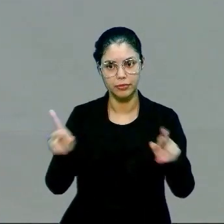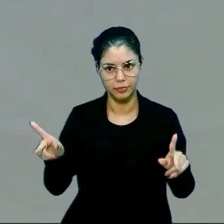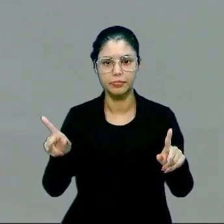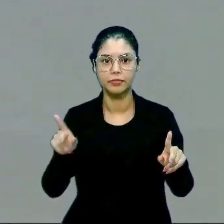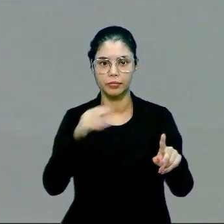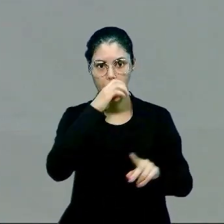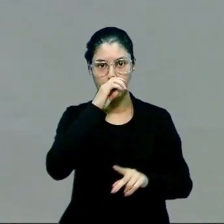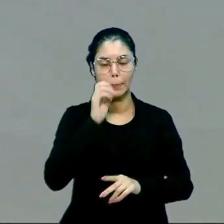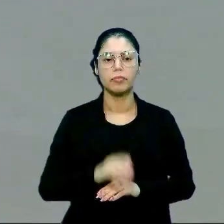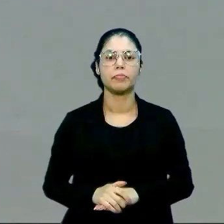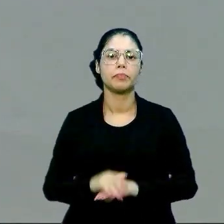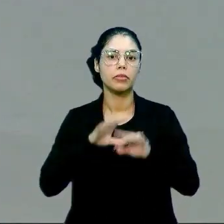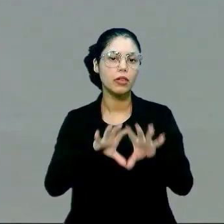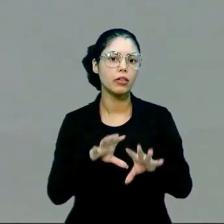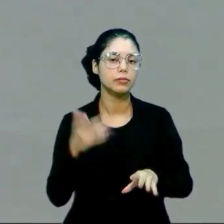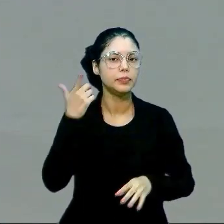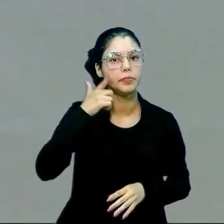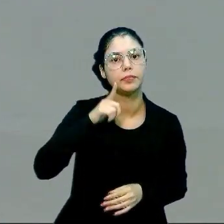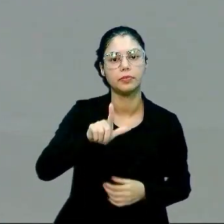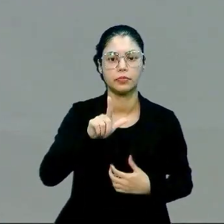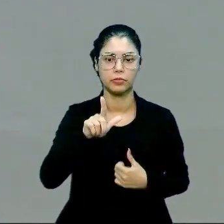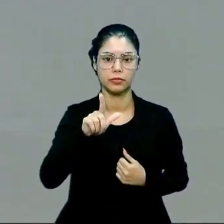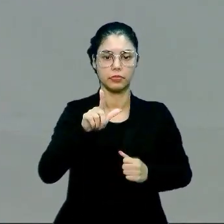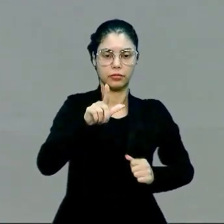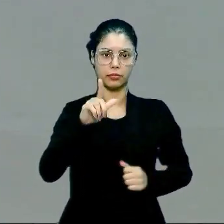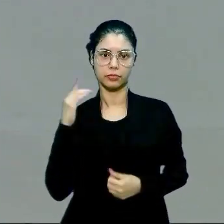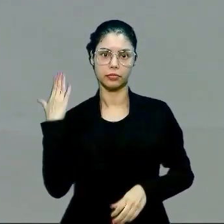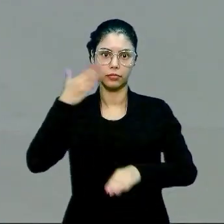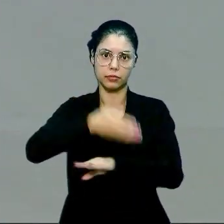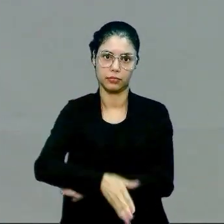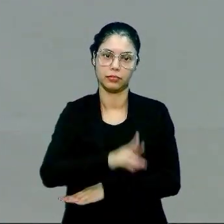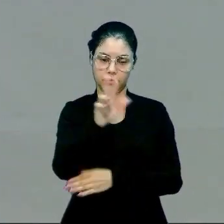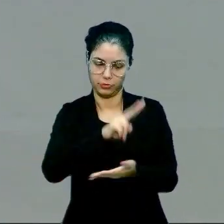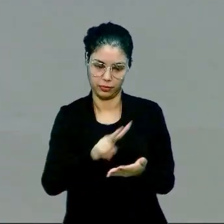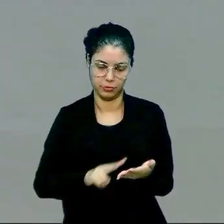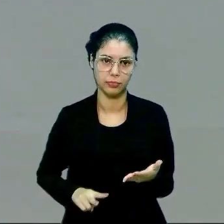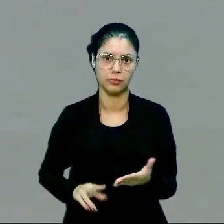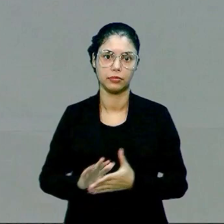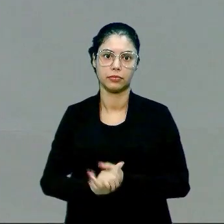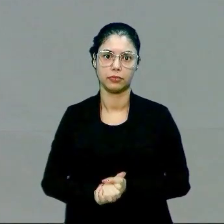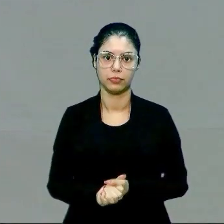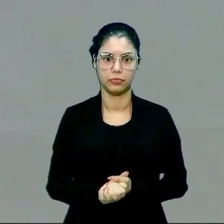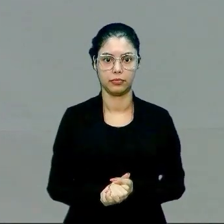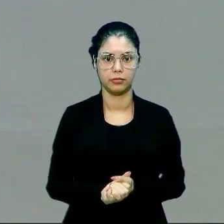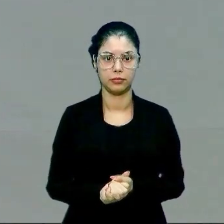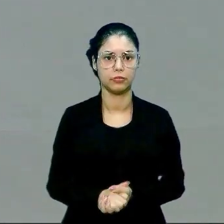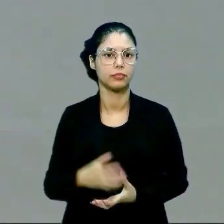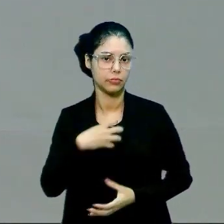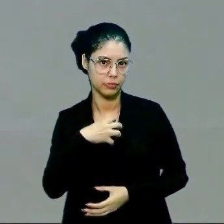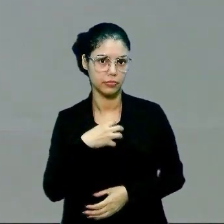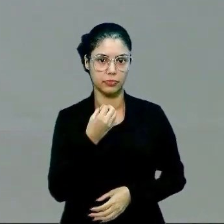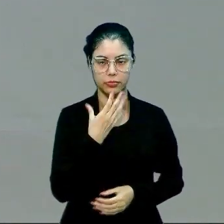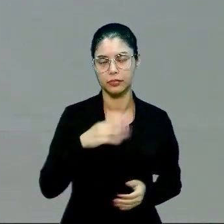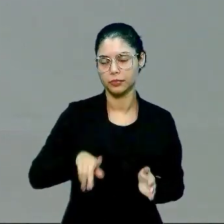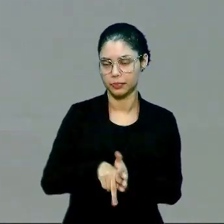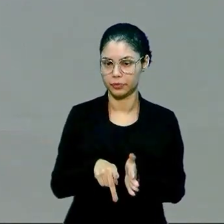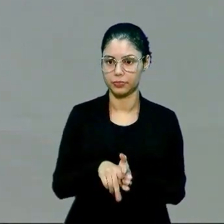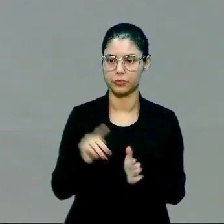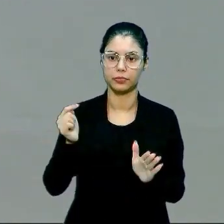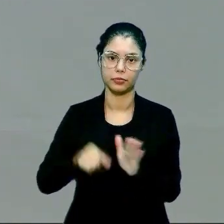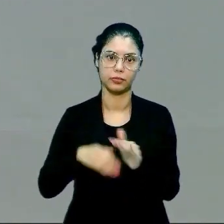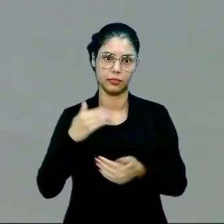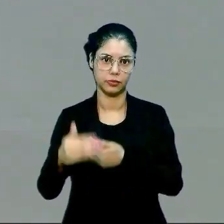você... de certa forma, você consegue entrar nessa leitura e se sentir dentro